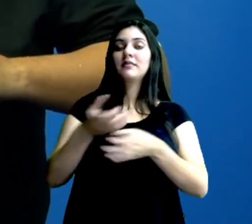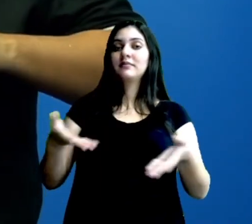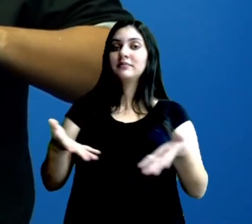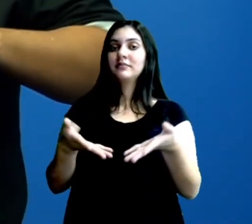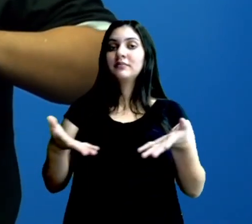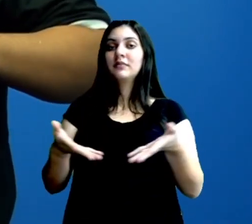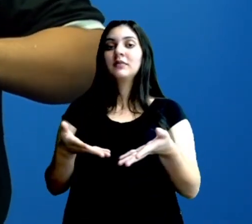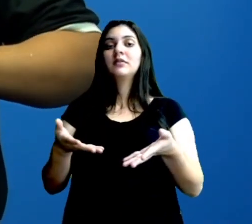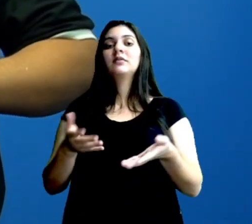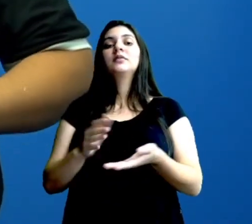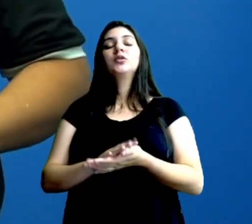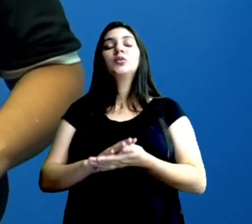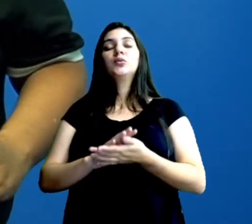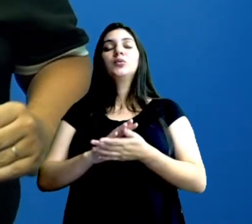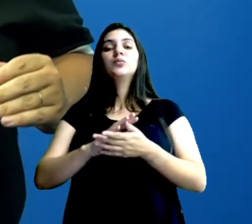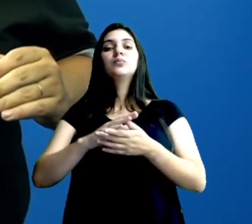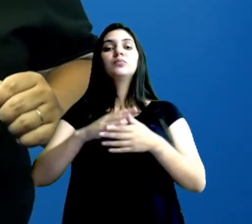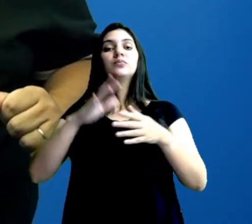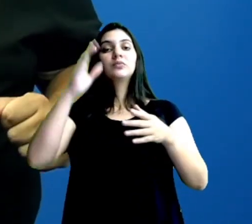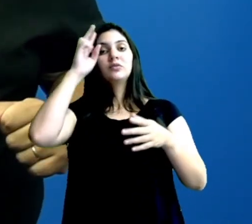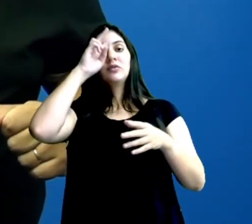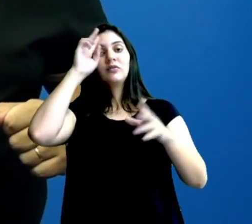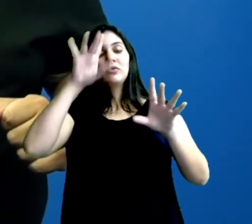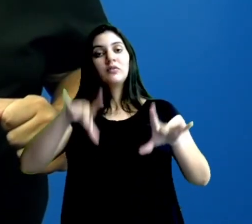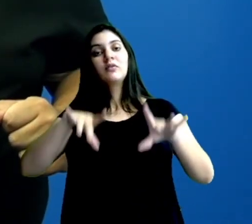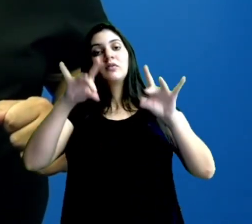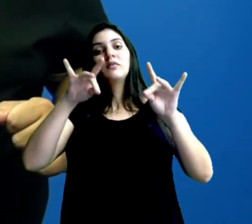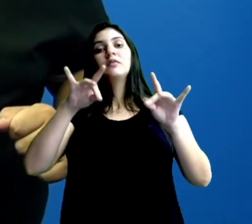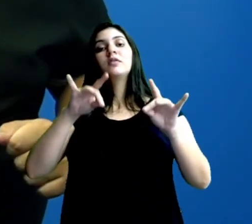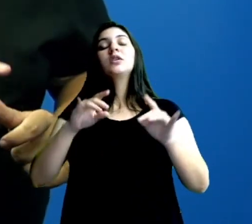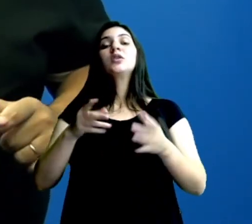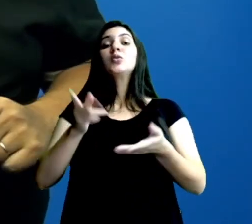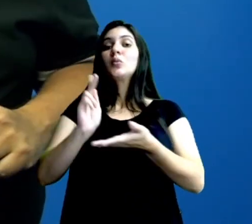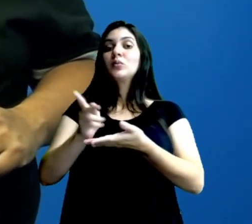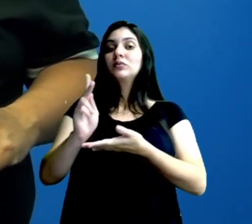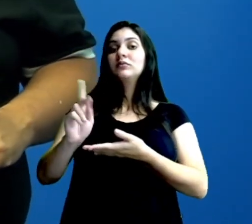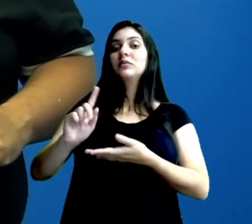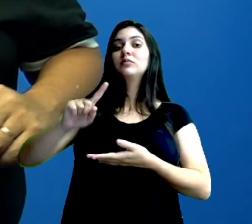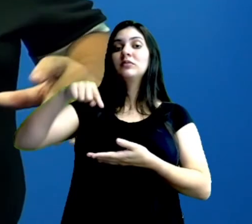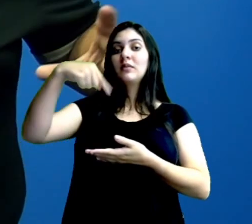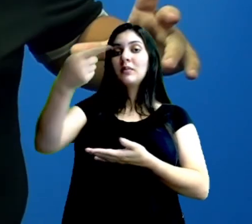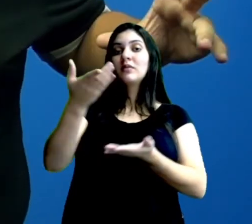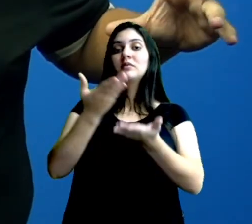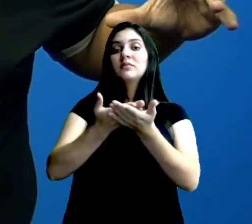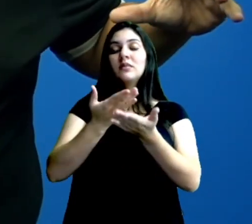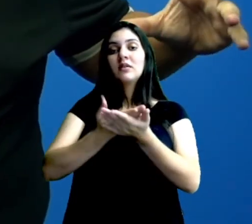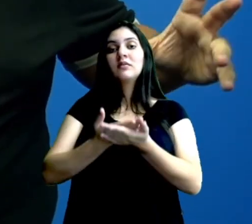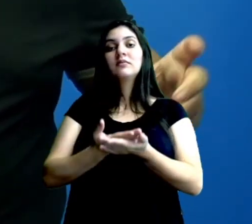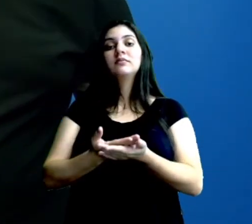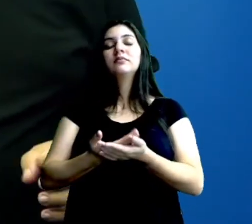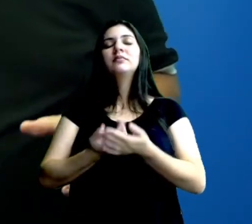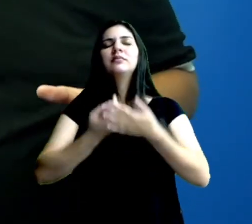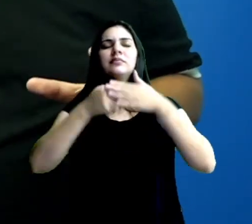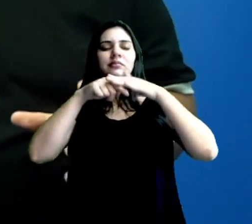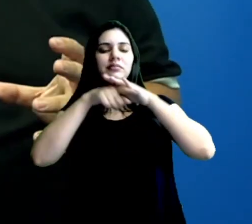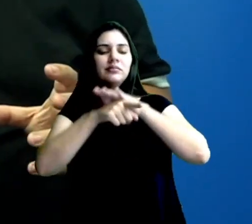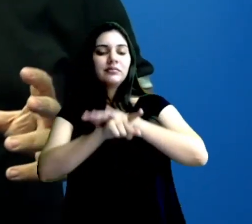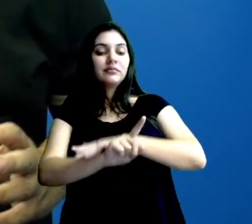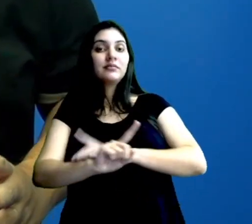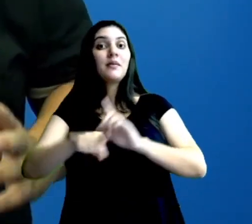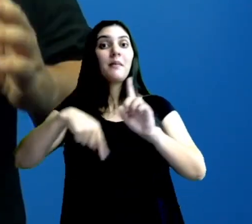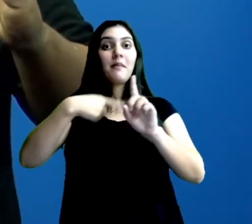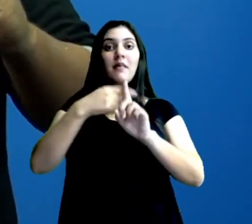aqui, nos contos de fada, e continuamos na próxima aula, gente, para a gente explorar